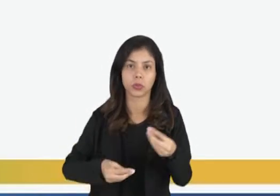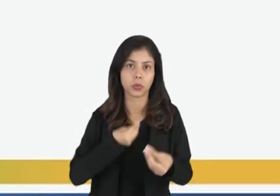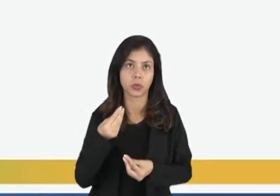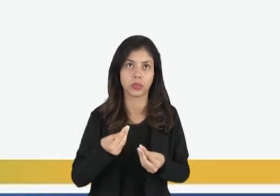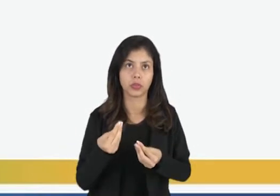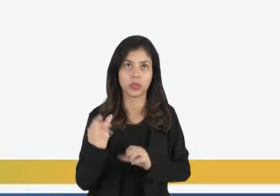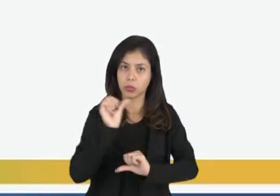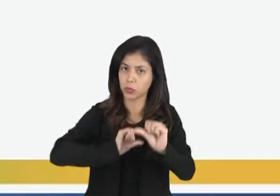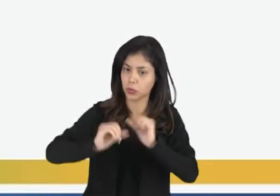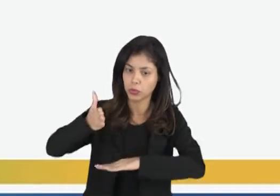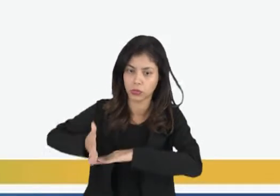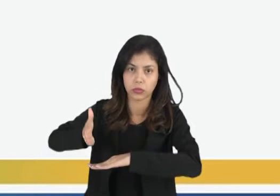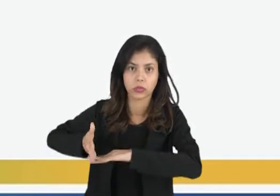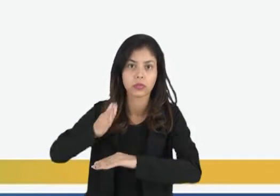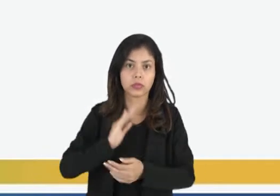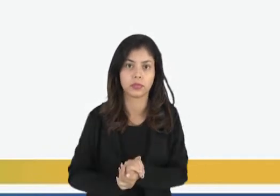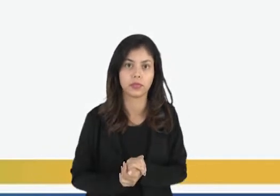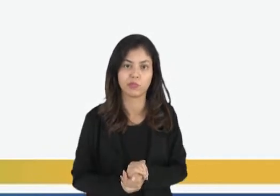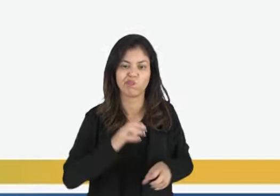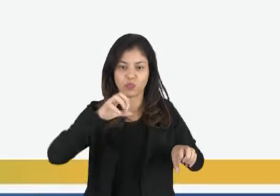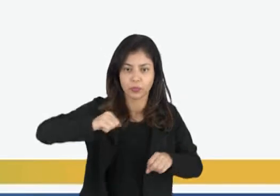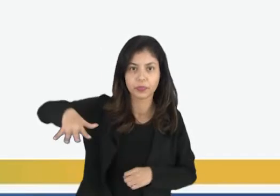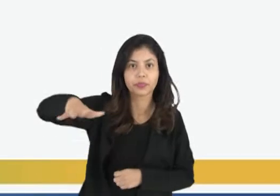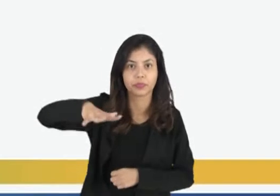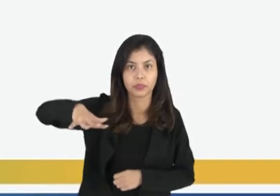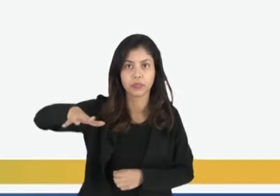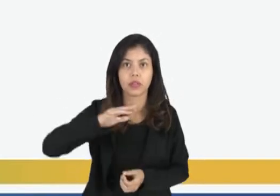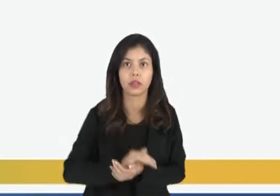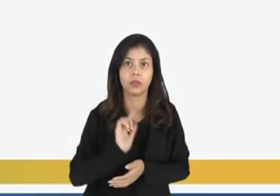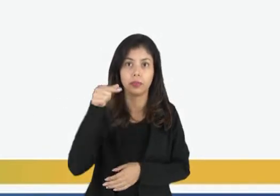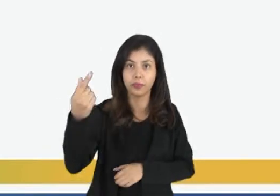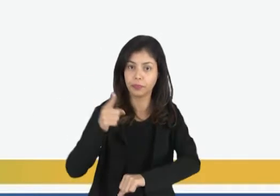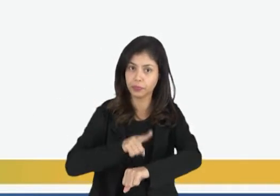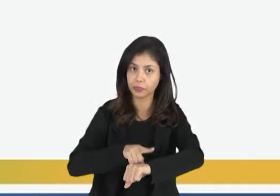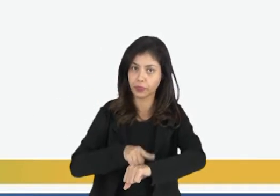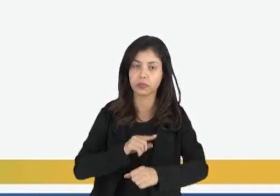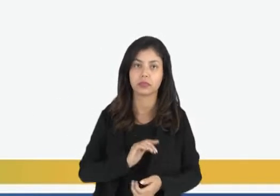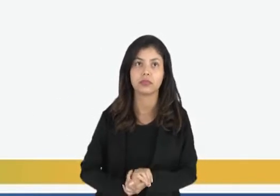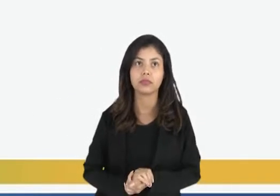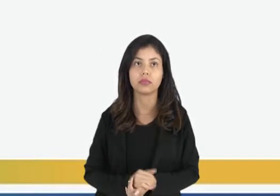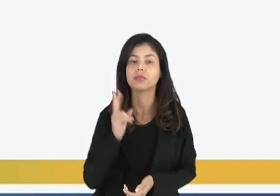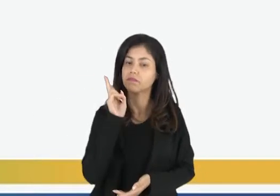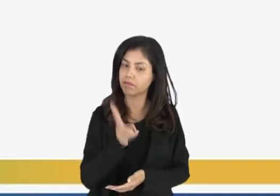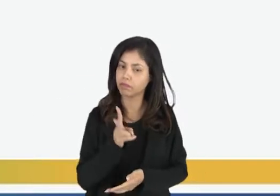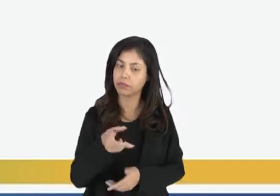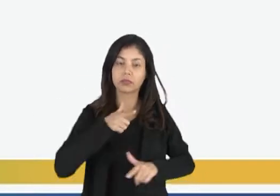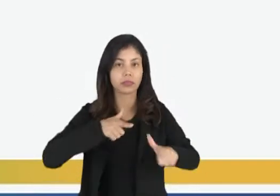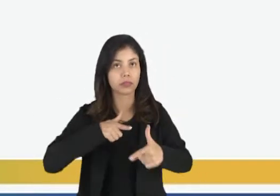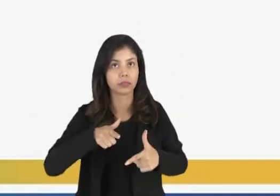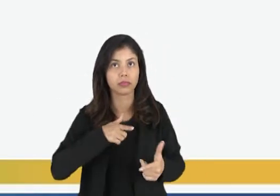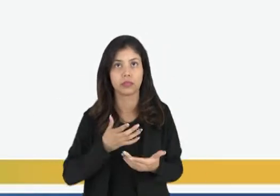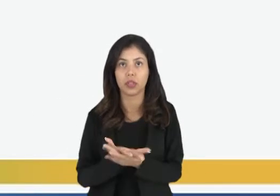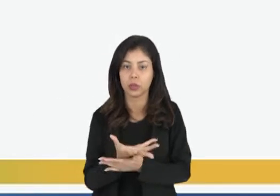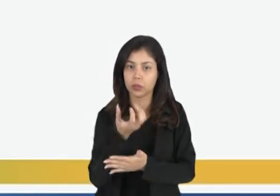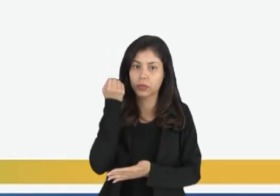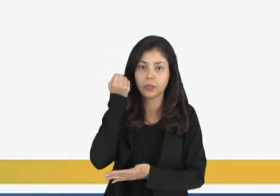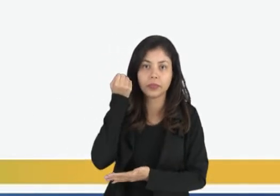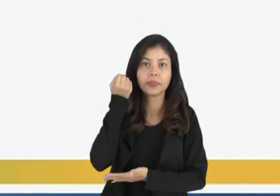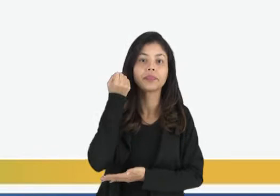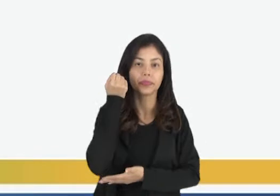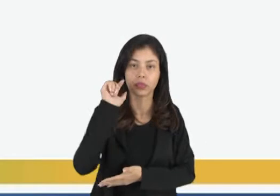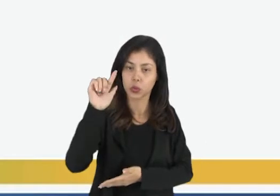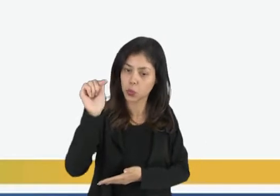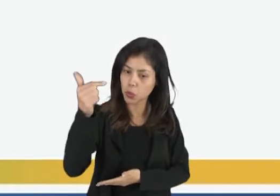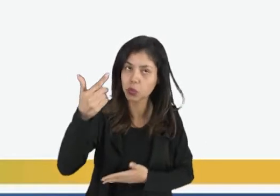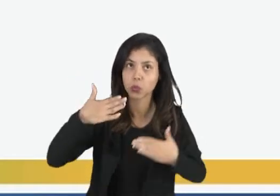ver com essa modernização do campo, tempos depois, esses mesmos trabalhadores são absorvidos já com uma